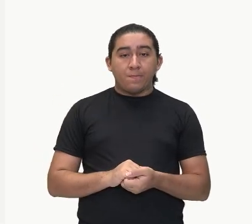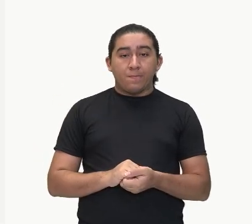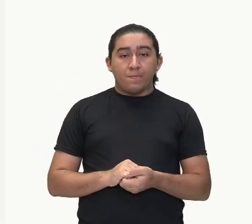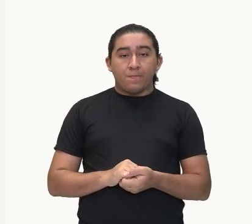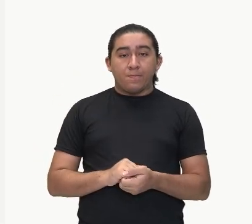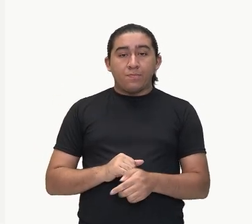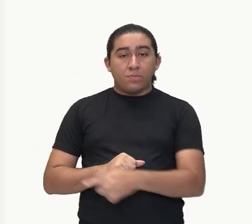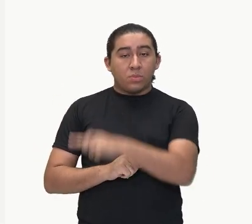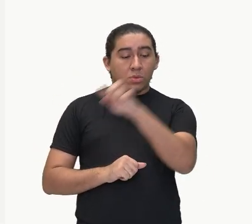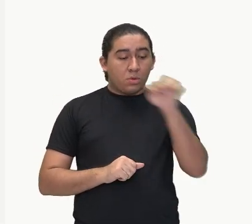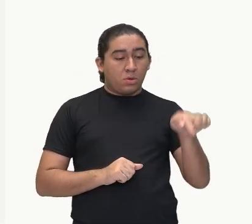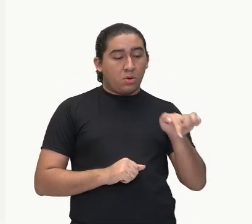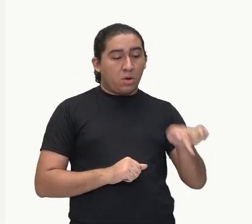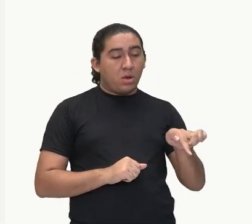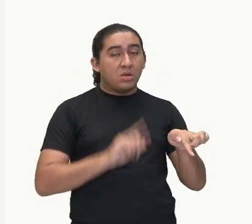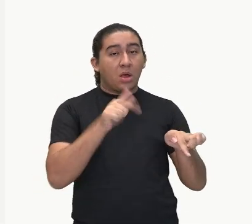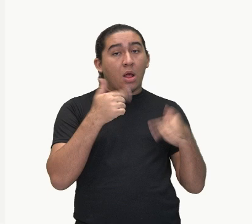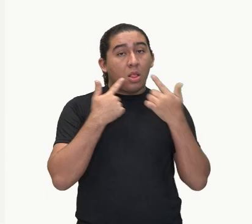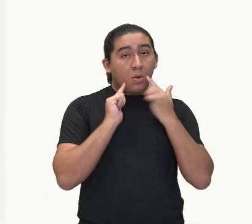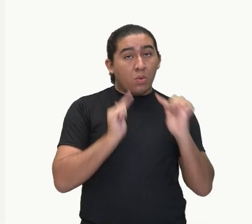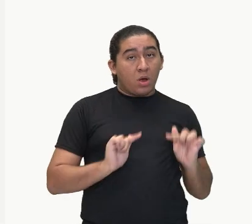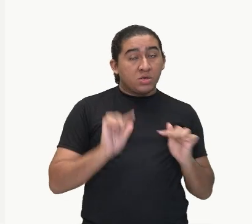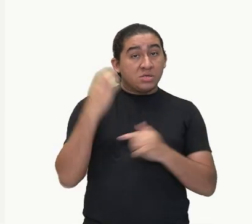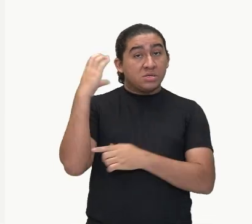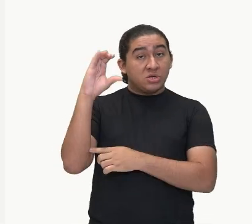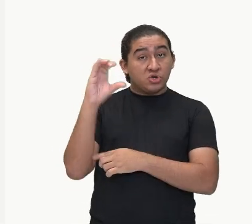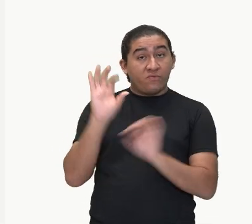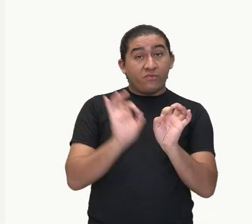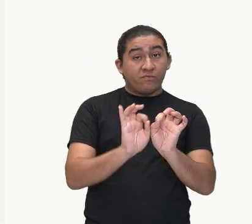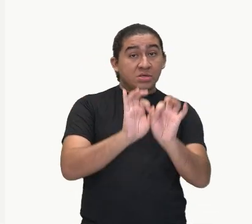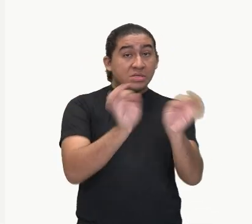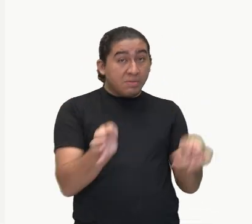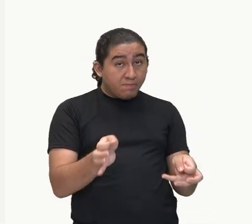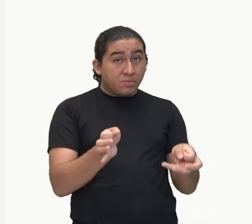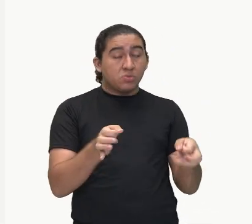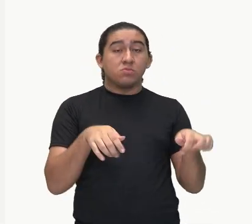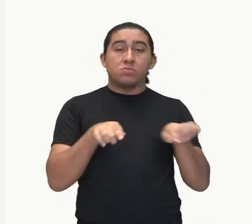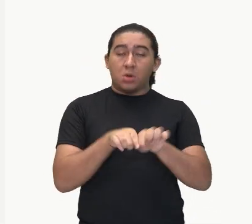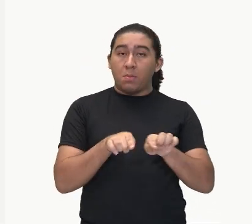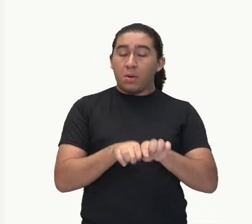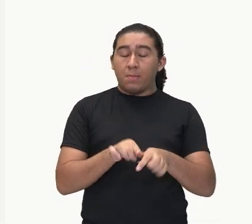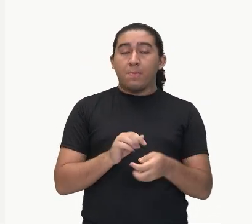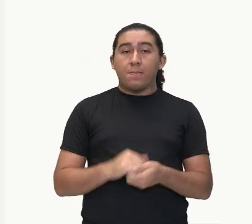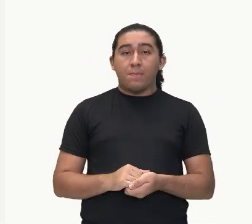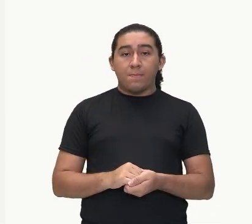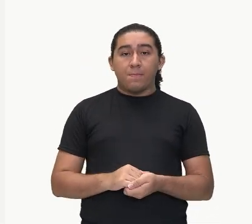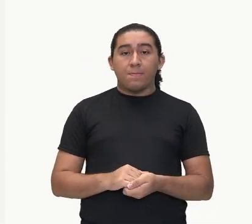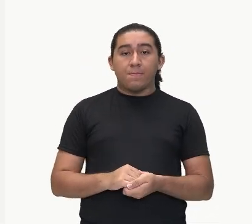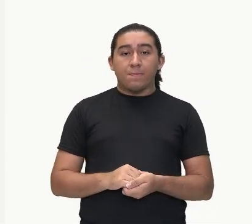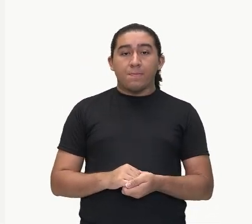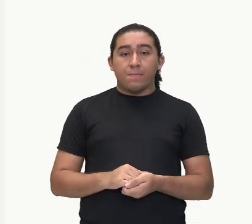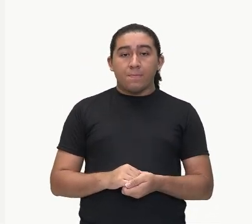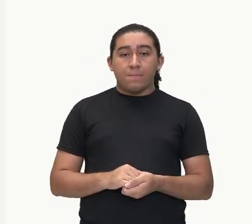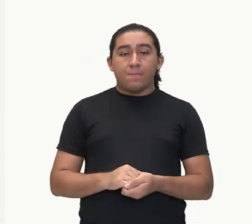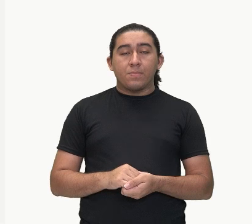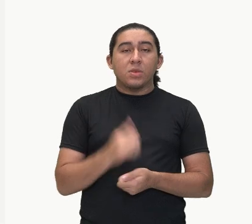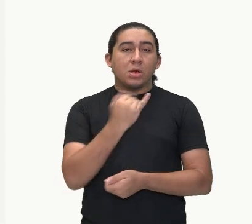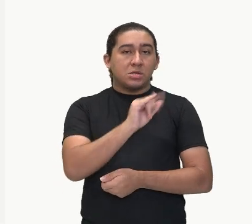linguagem científica e simples, né? A linguagem científica é uma linguagem